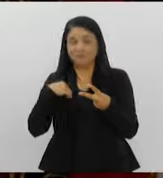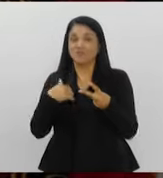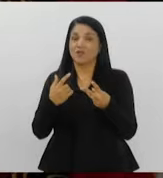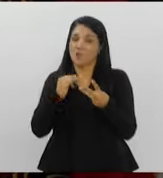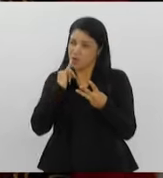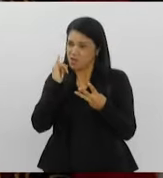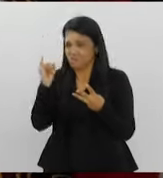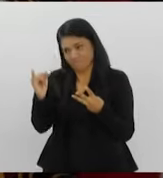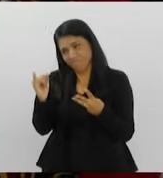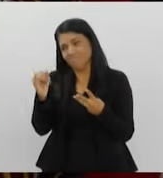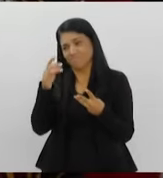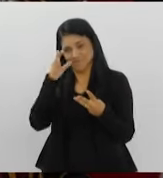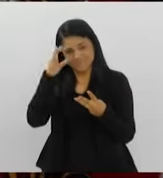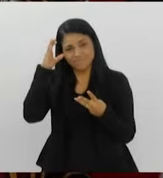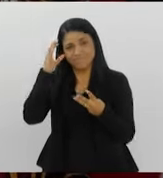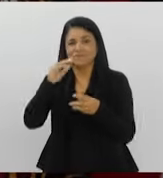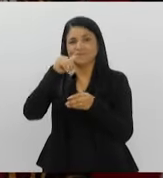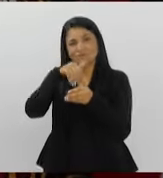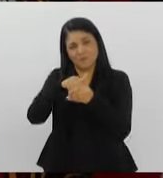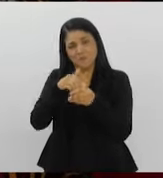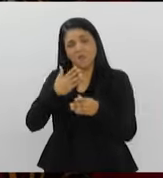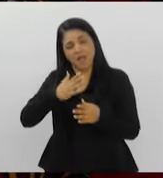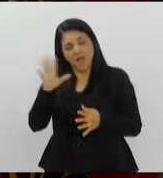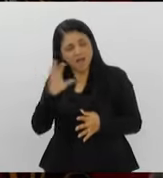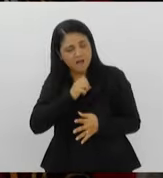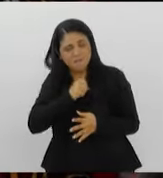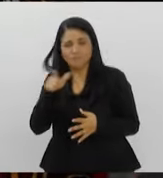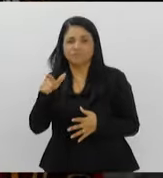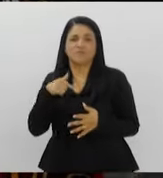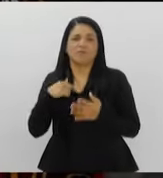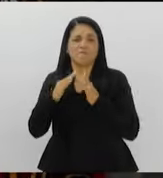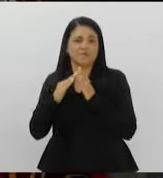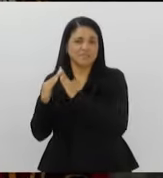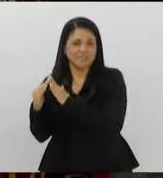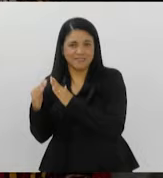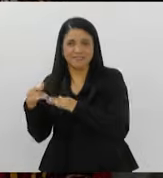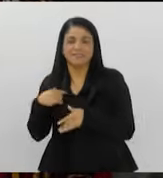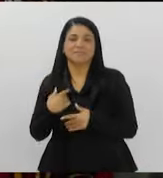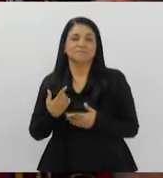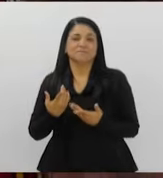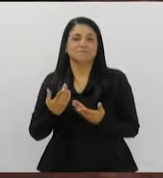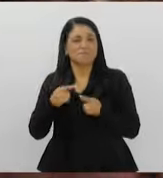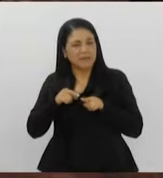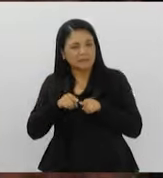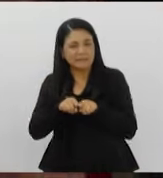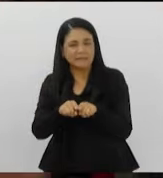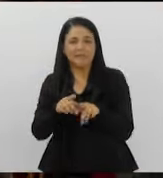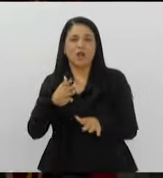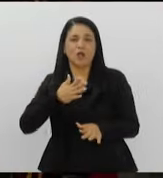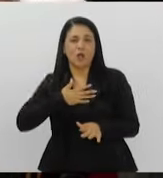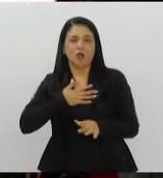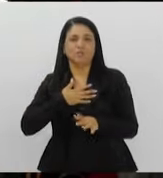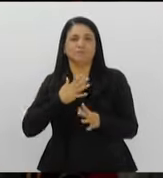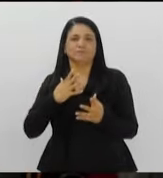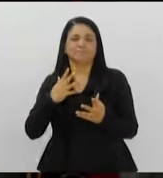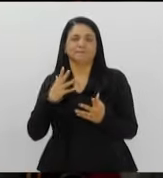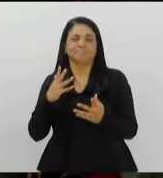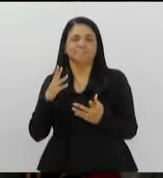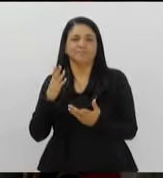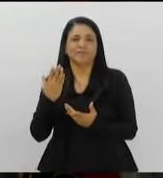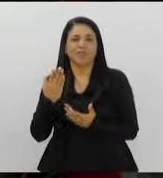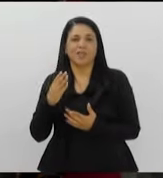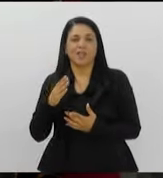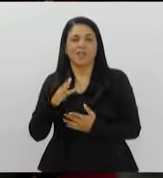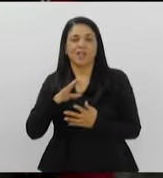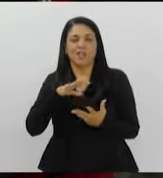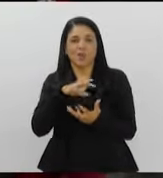porque eu adoro a Célia, grande parceira, é minha vizinha, é da CCJ comigo, gosta da ecologia, mas é a chamada